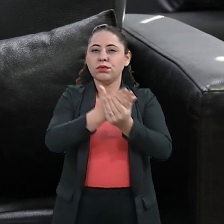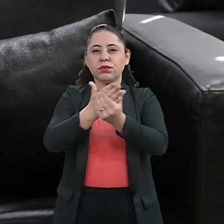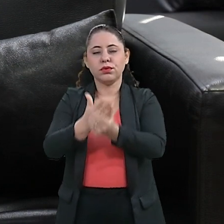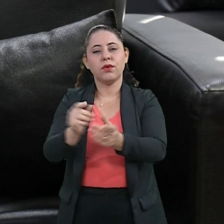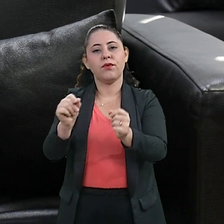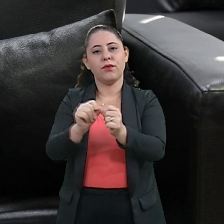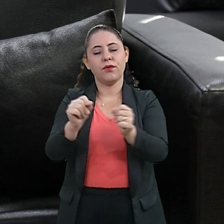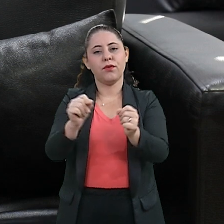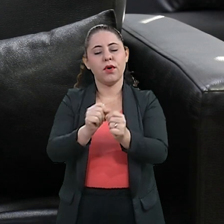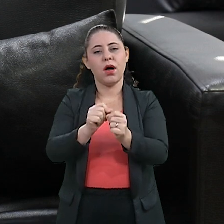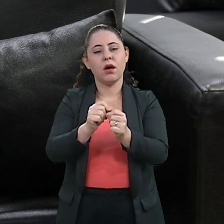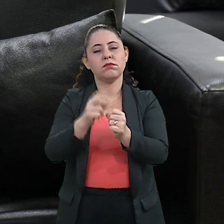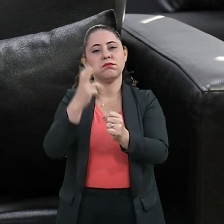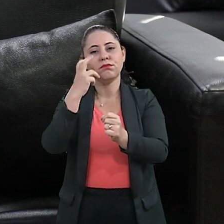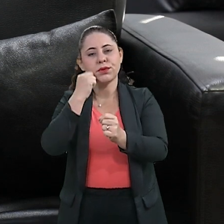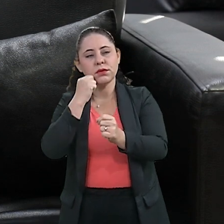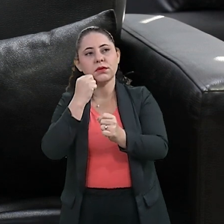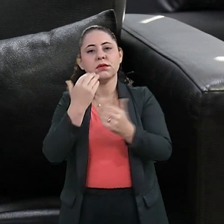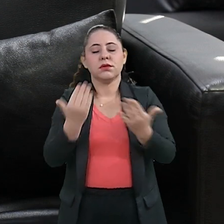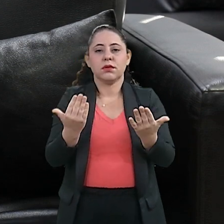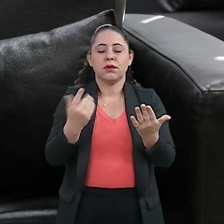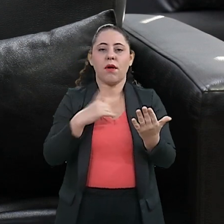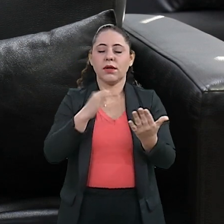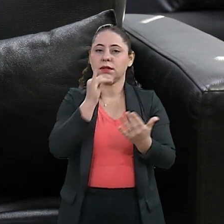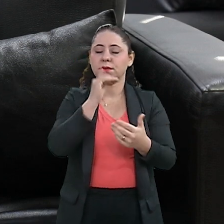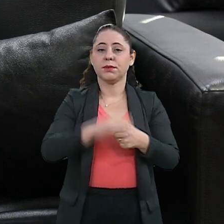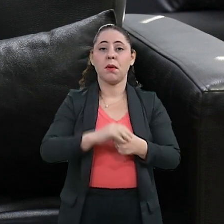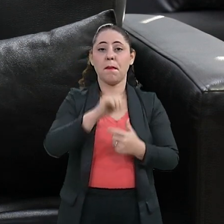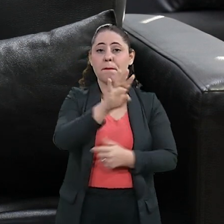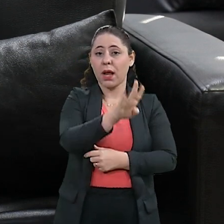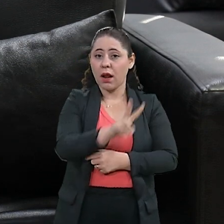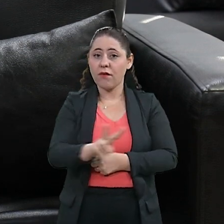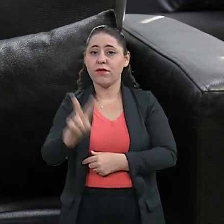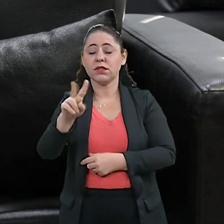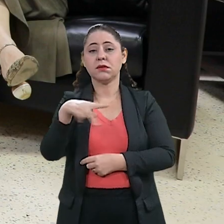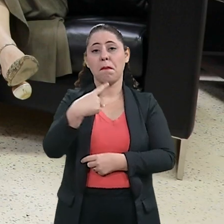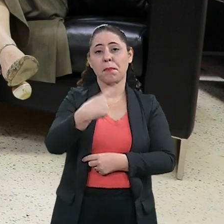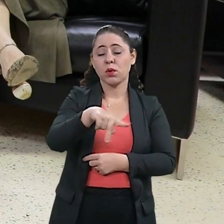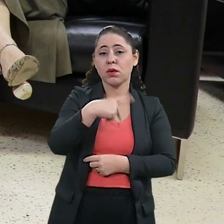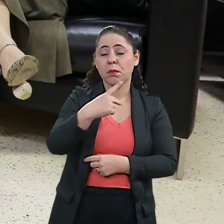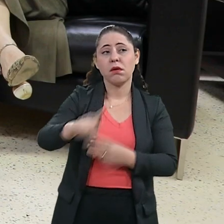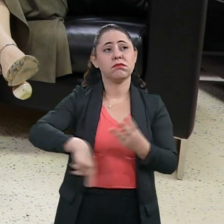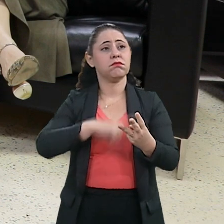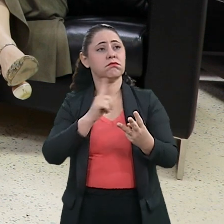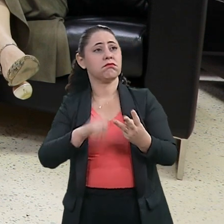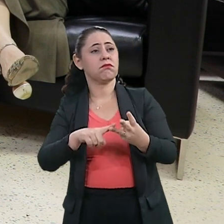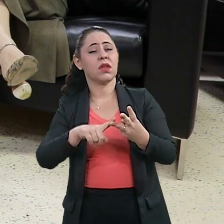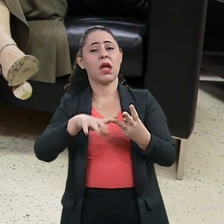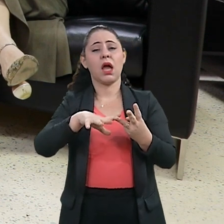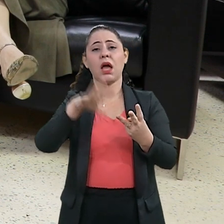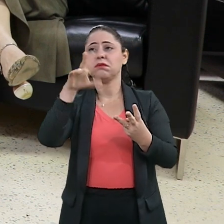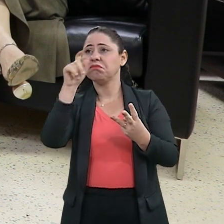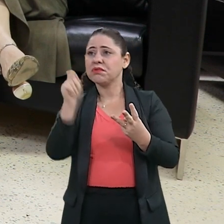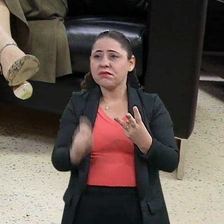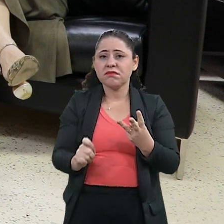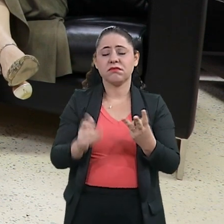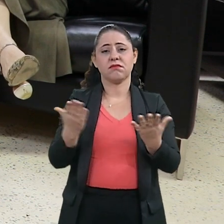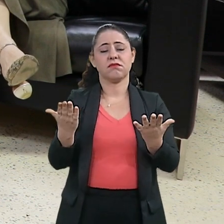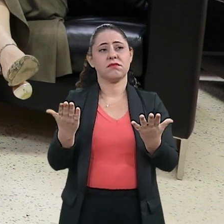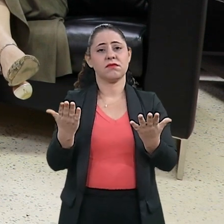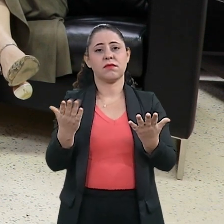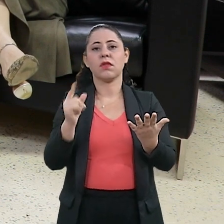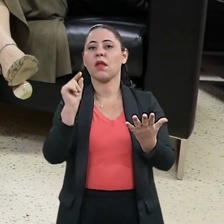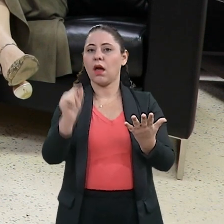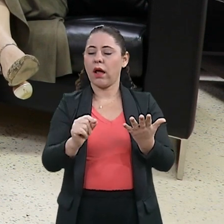tramitou o processo do interessado. Então, tramitou em Bela Vista, em Ponta Porã, em